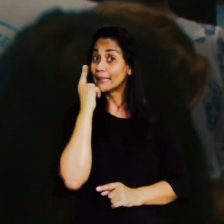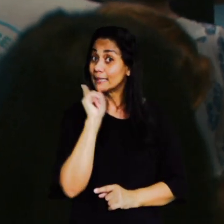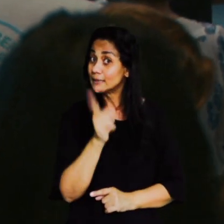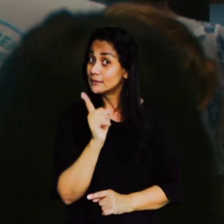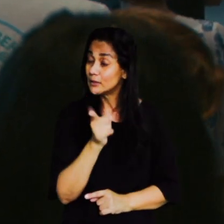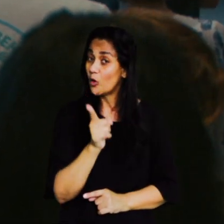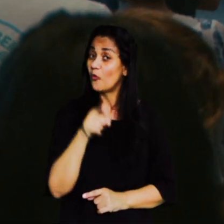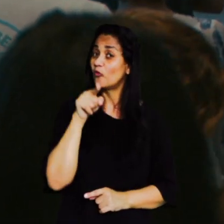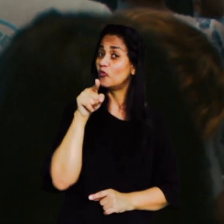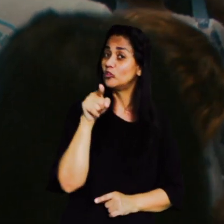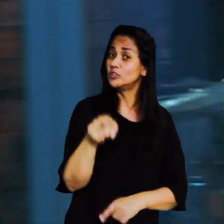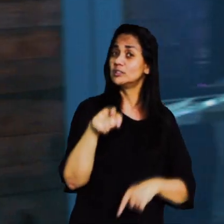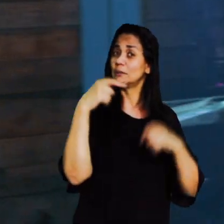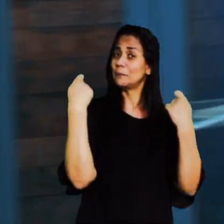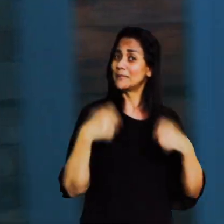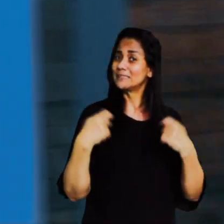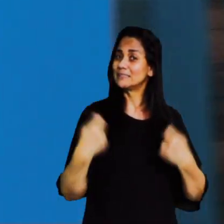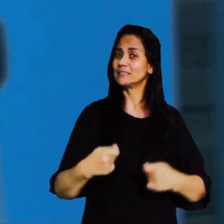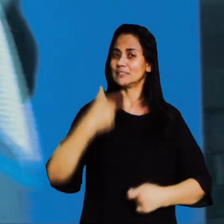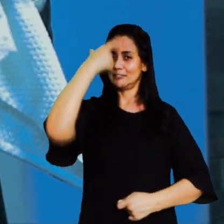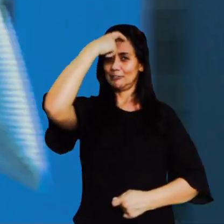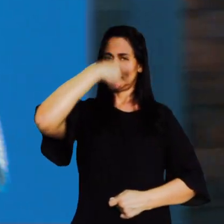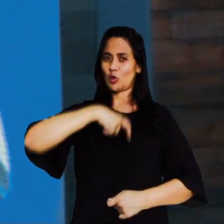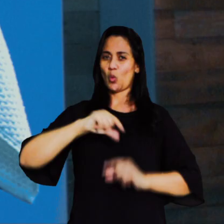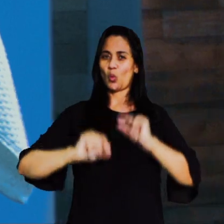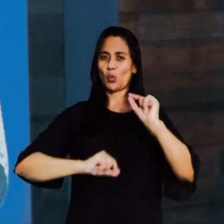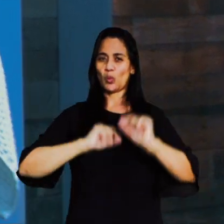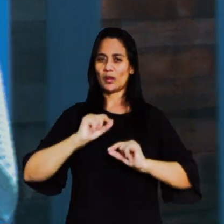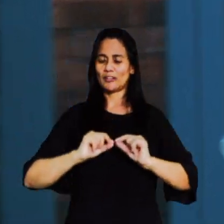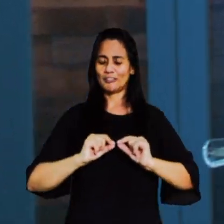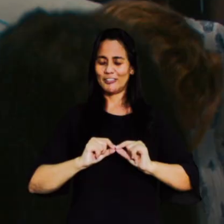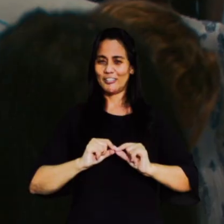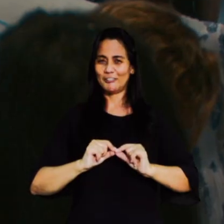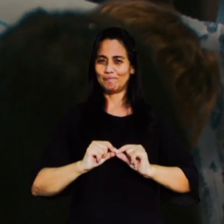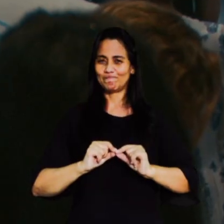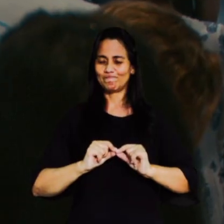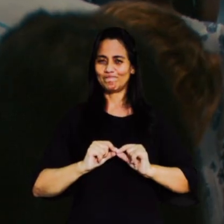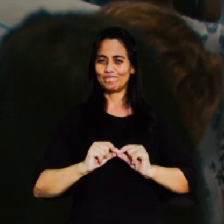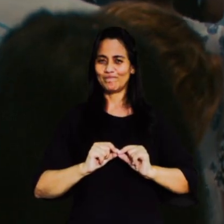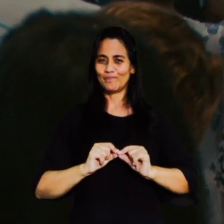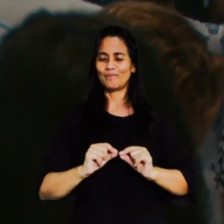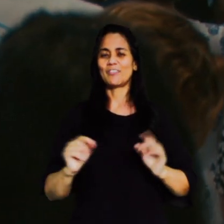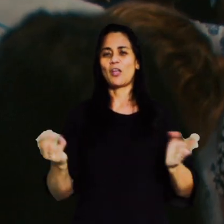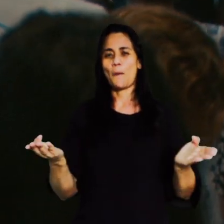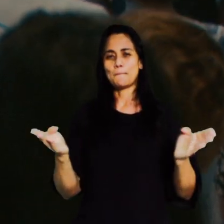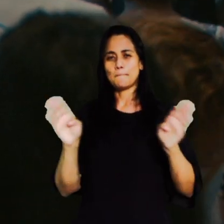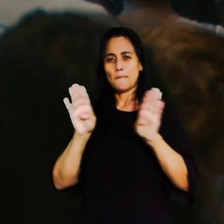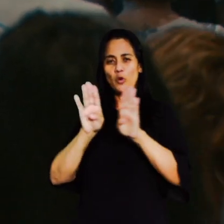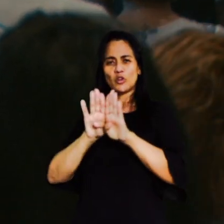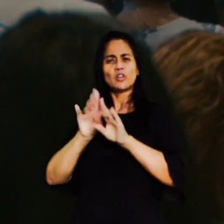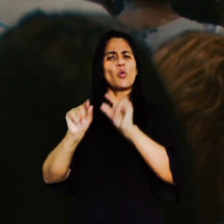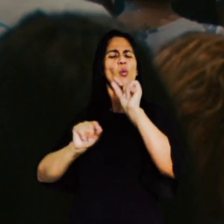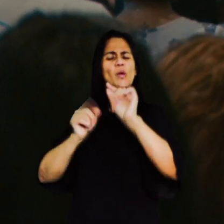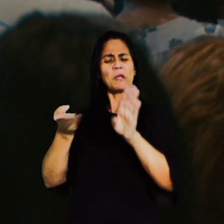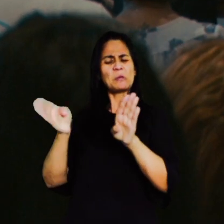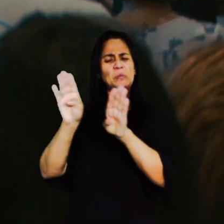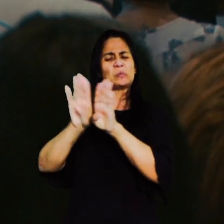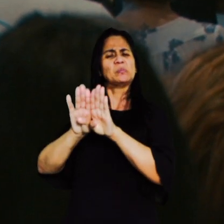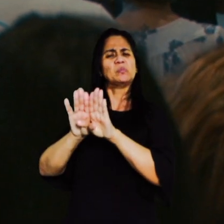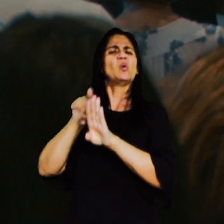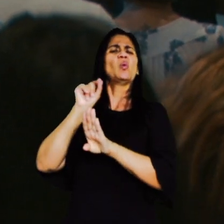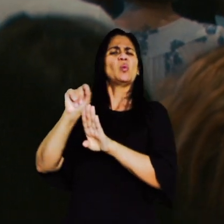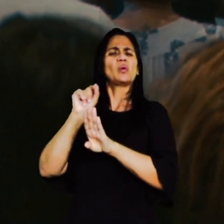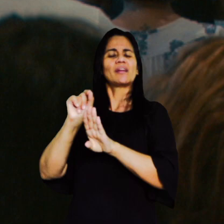precisa desenvolver na tua vida a cultura da porta fechada. O que é a cultura da porta fechada? É você